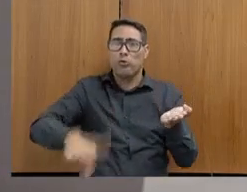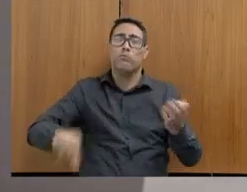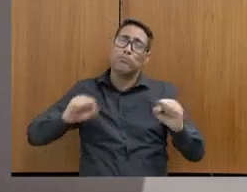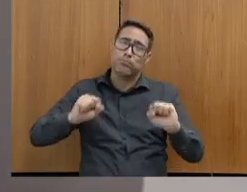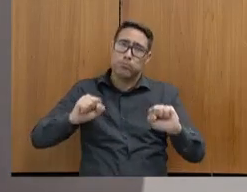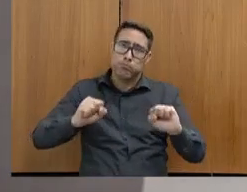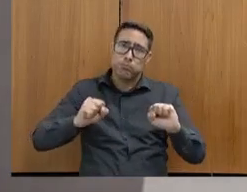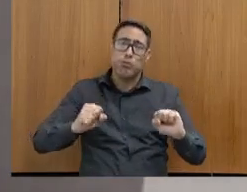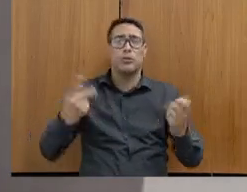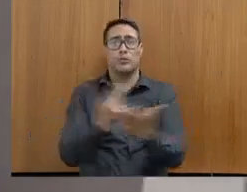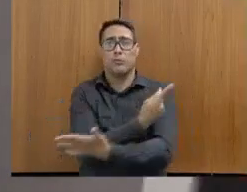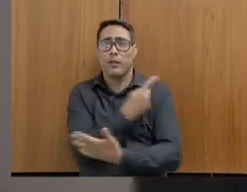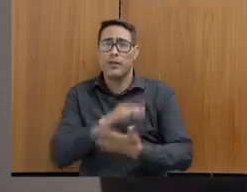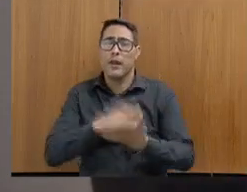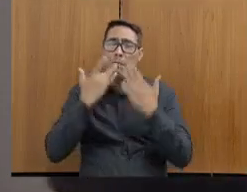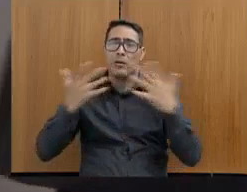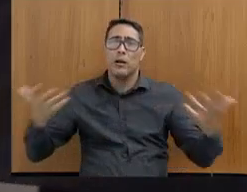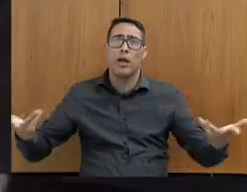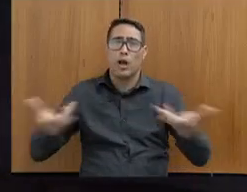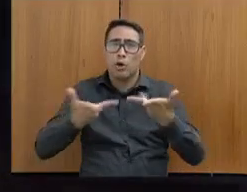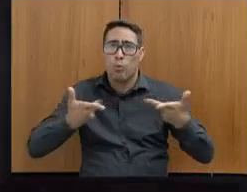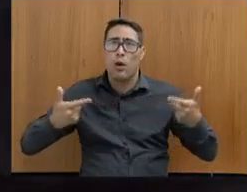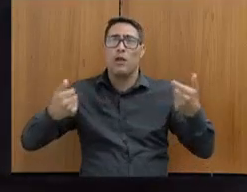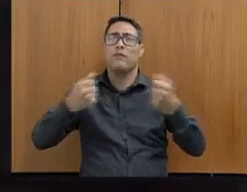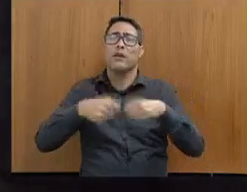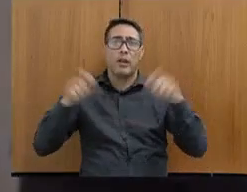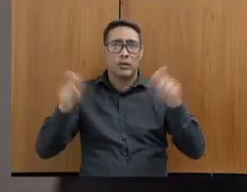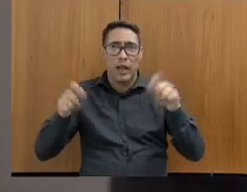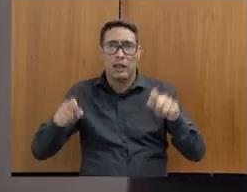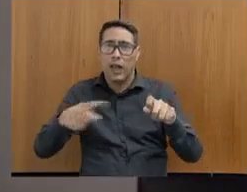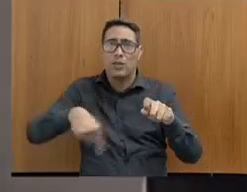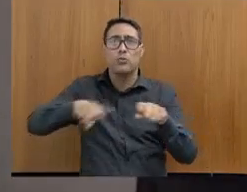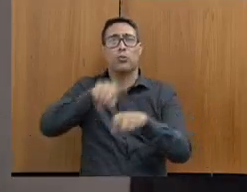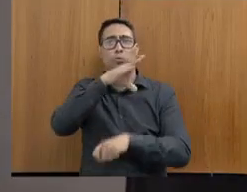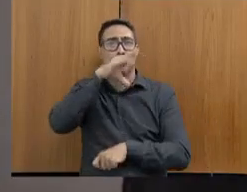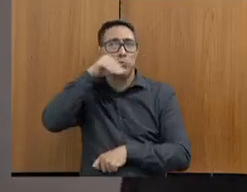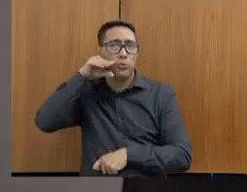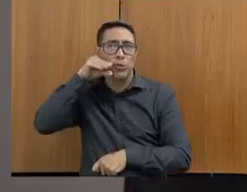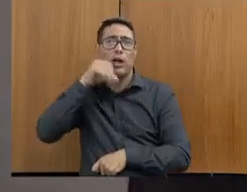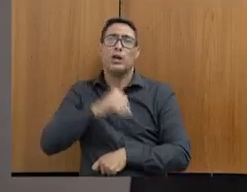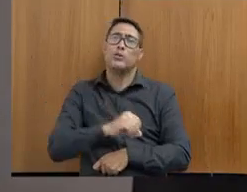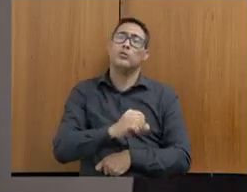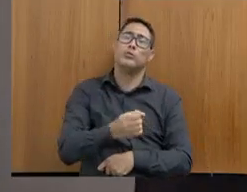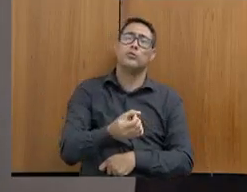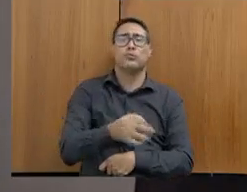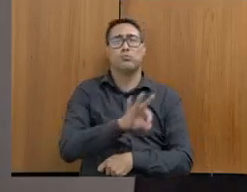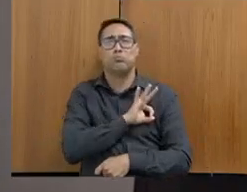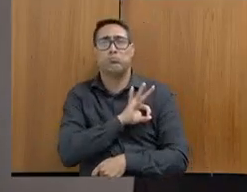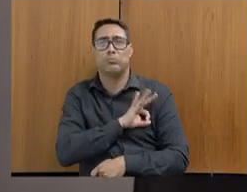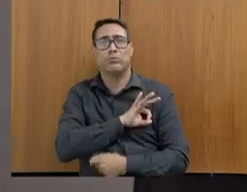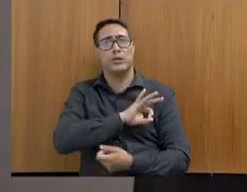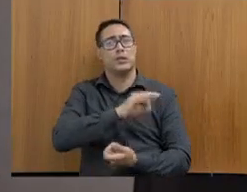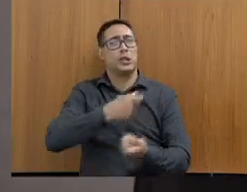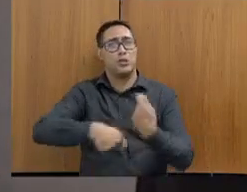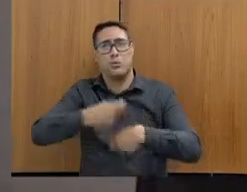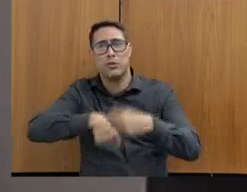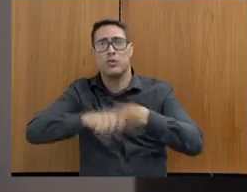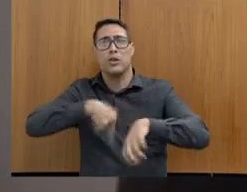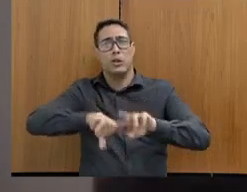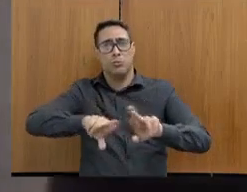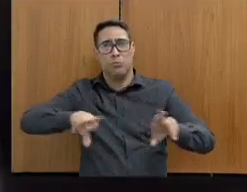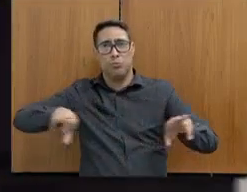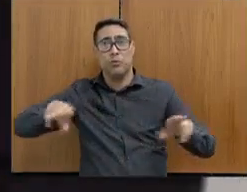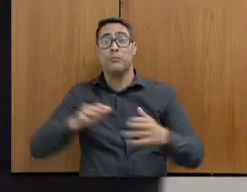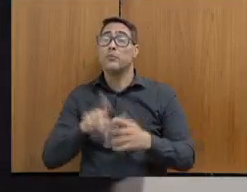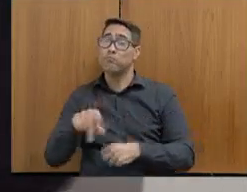uma maior qualificação dos nossos servidores policiais e administrativos e esse ponto de suma importância porque